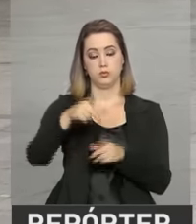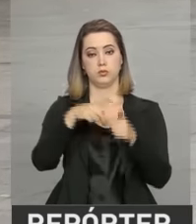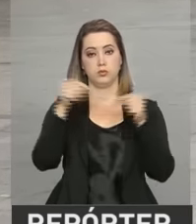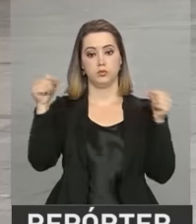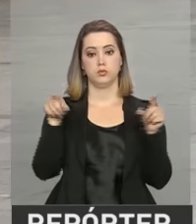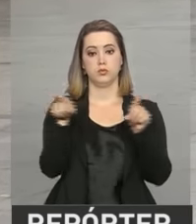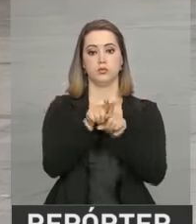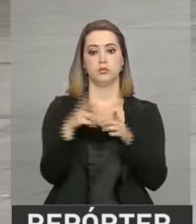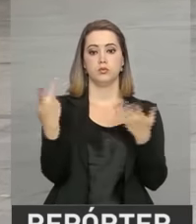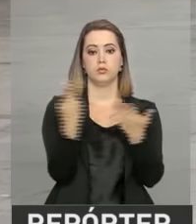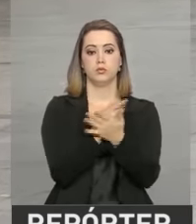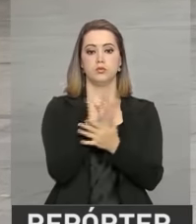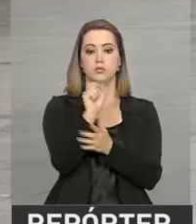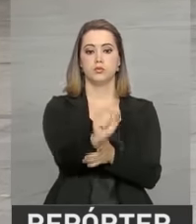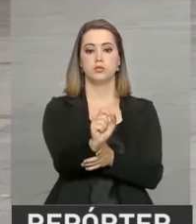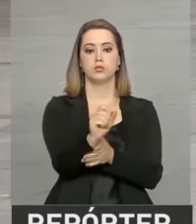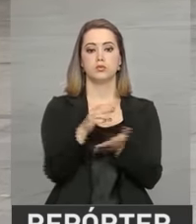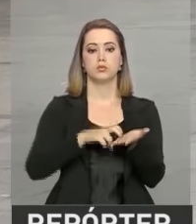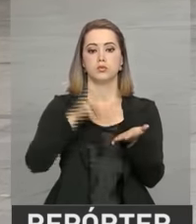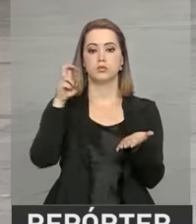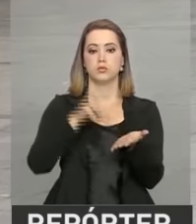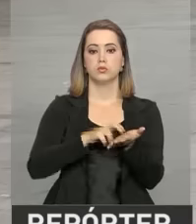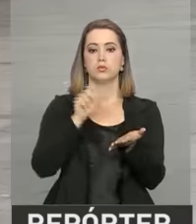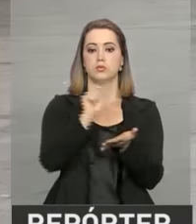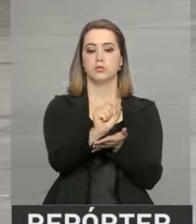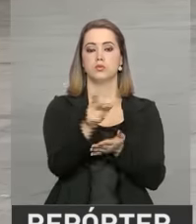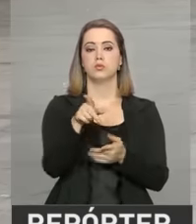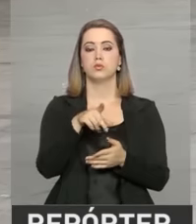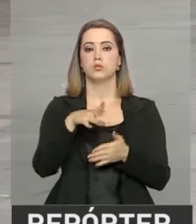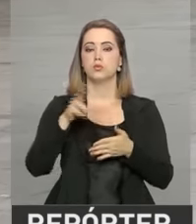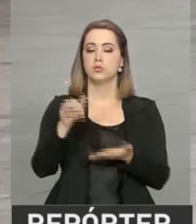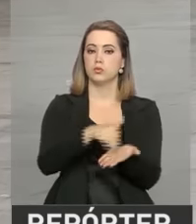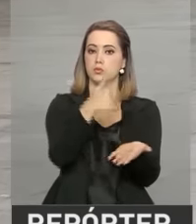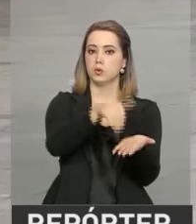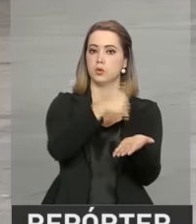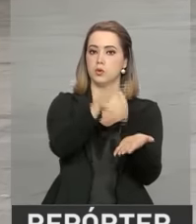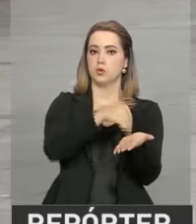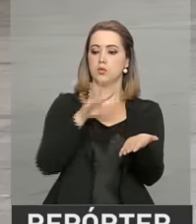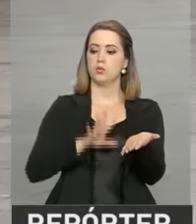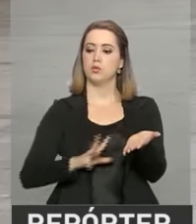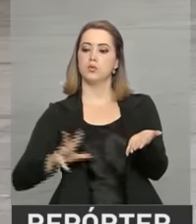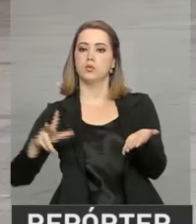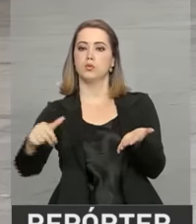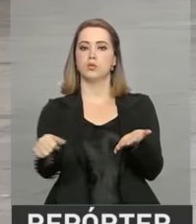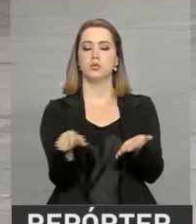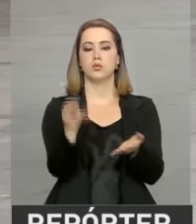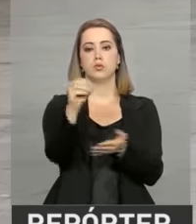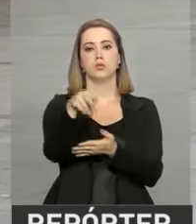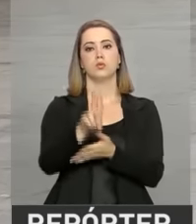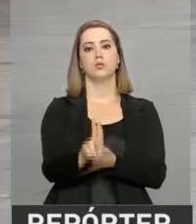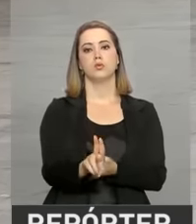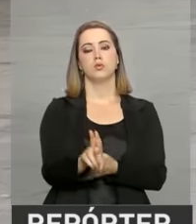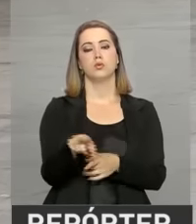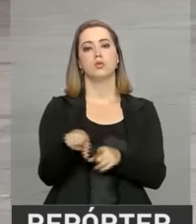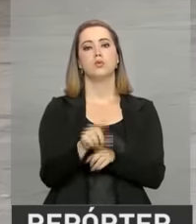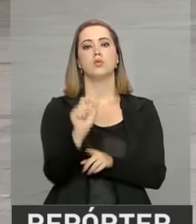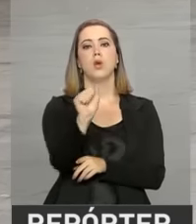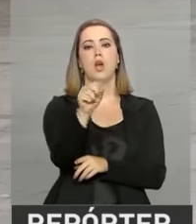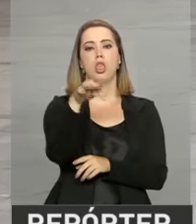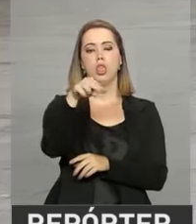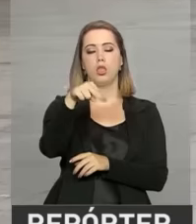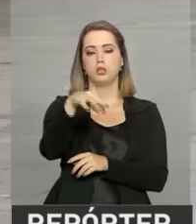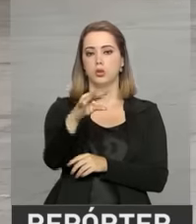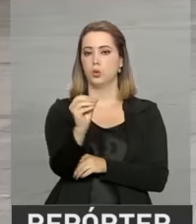Luiz, foi logo cedo, logo pela manhã, com o secretário-geral eleito da Organização das Nações Unidas, o